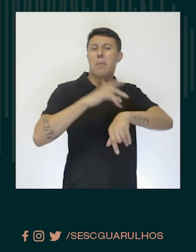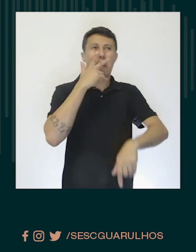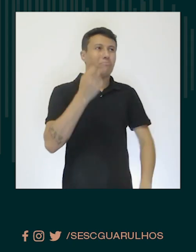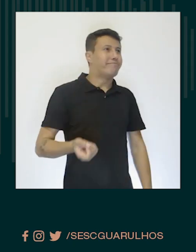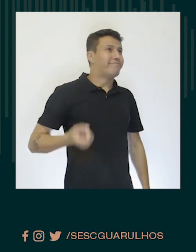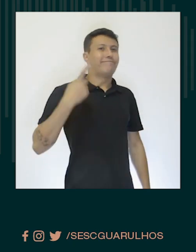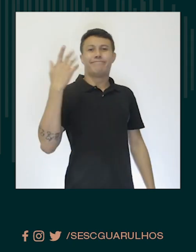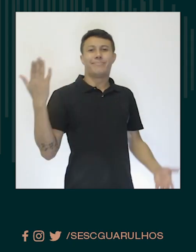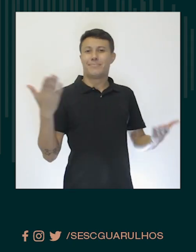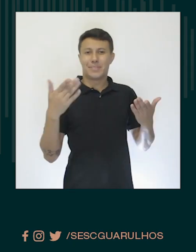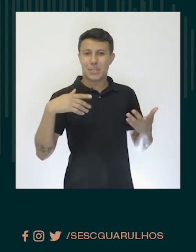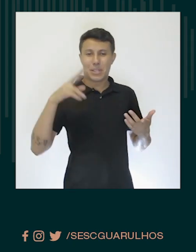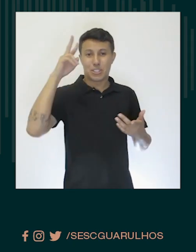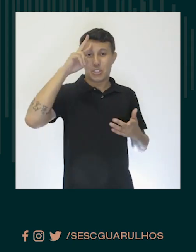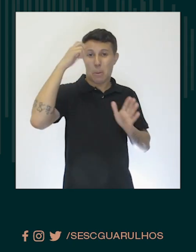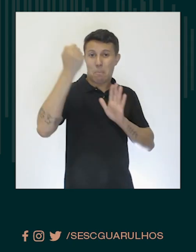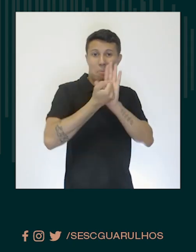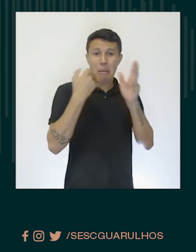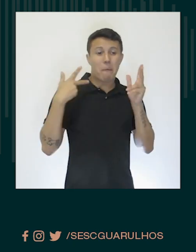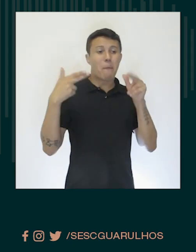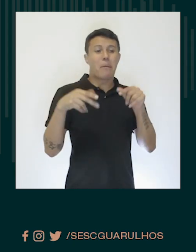marcante, histórico. E